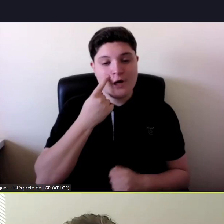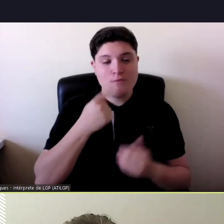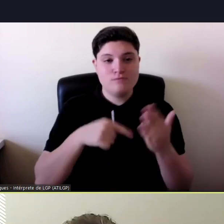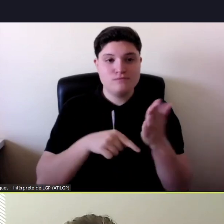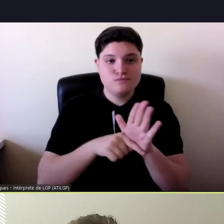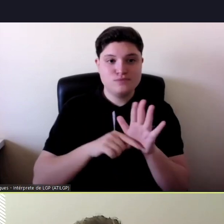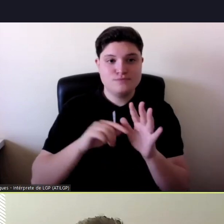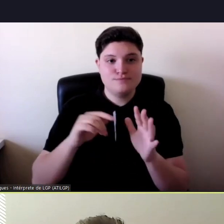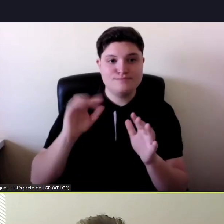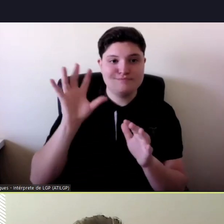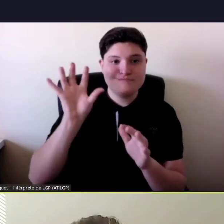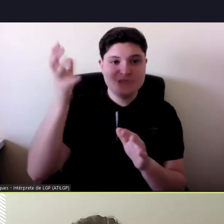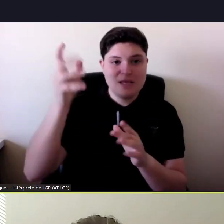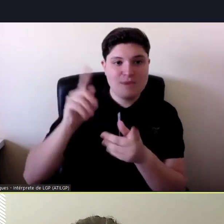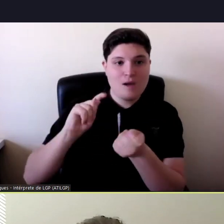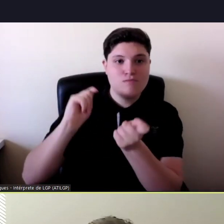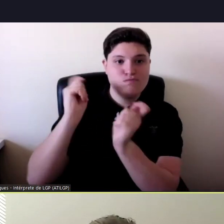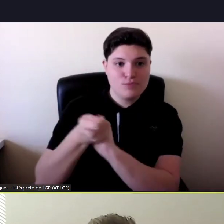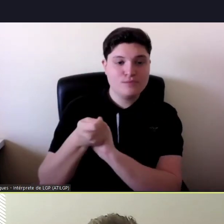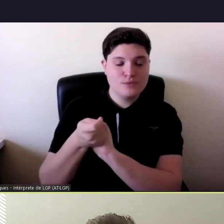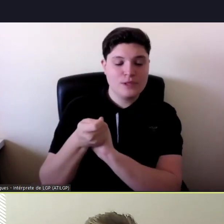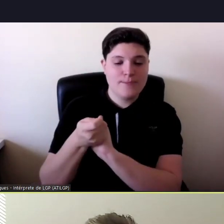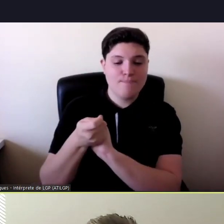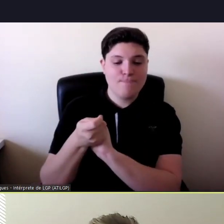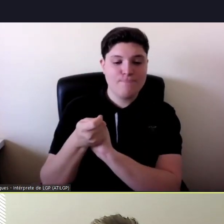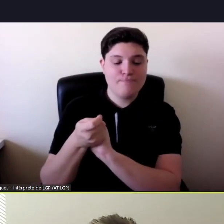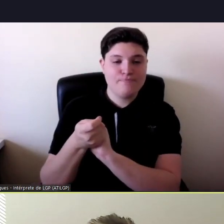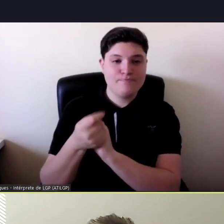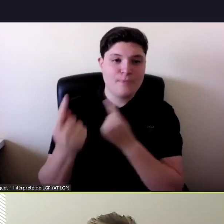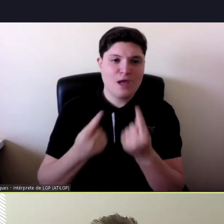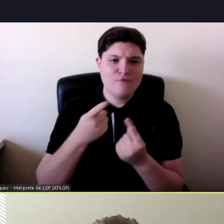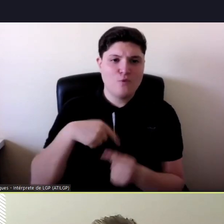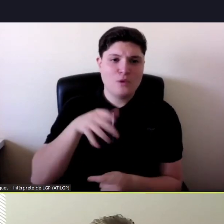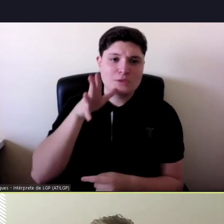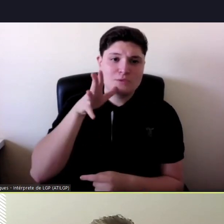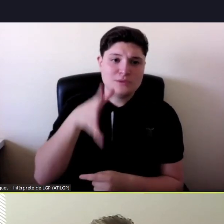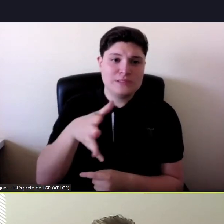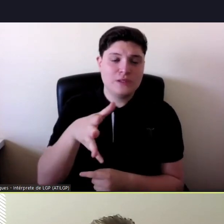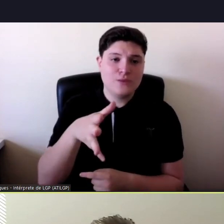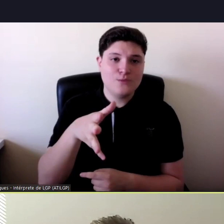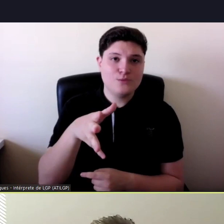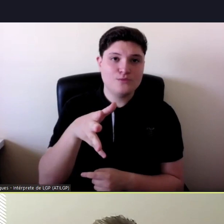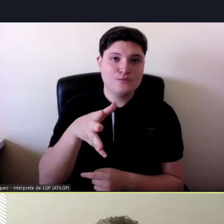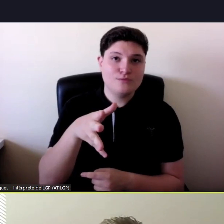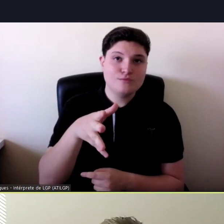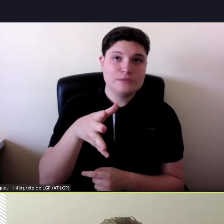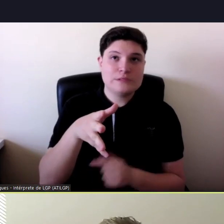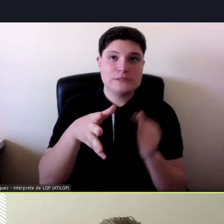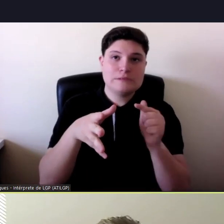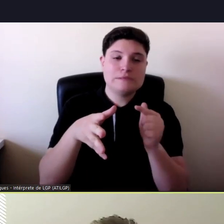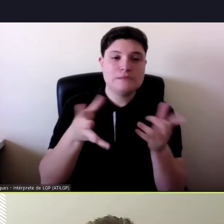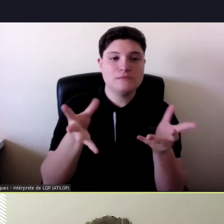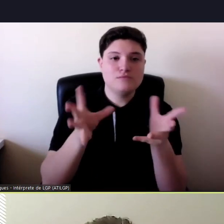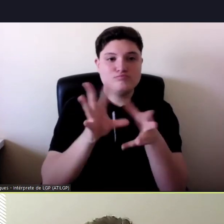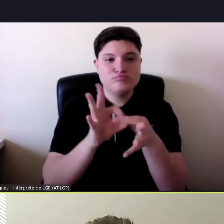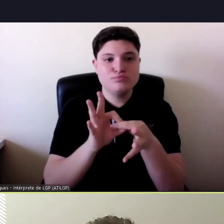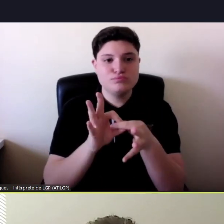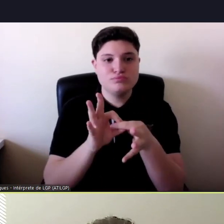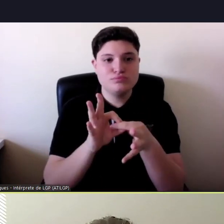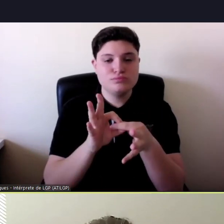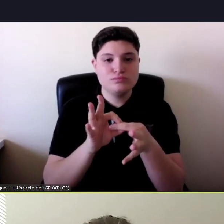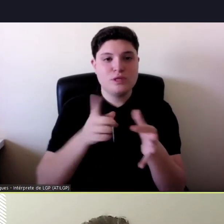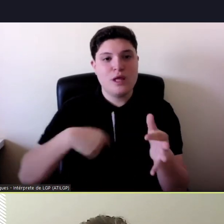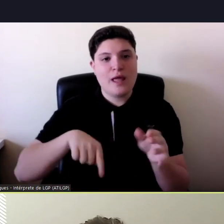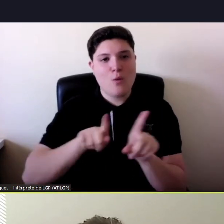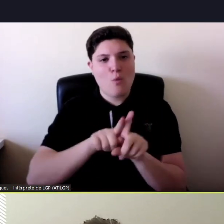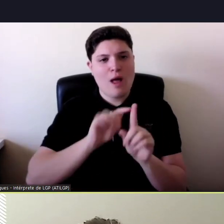alterações climáticas, que muitas vezes nós referimos, nada tem a ver com nós, de alguma forma, protegermos o